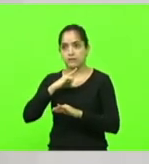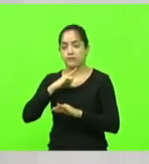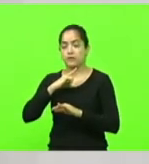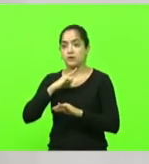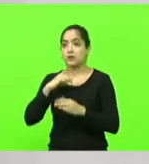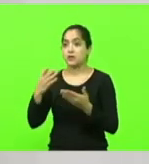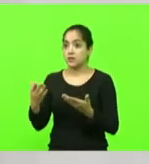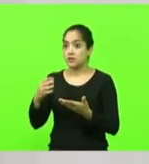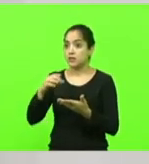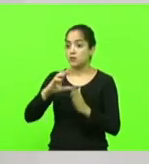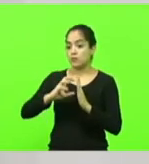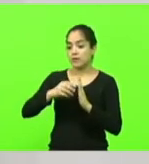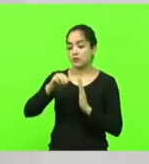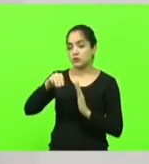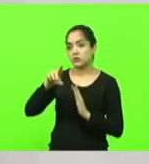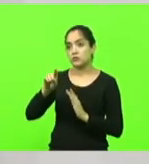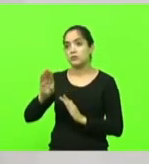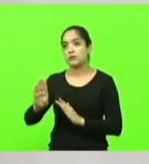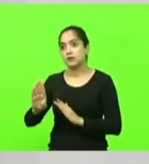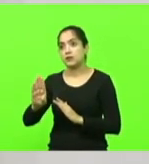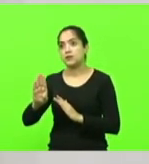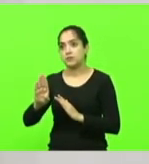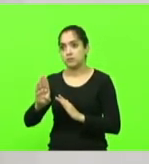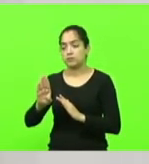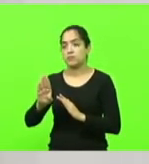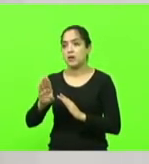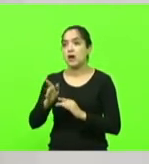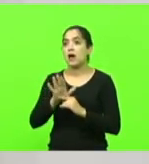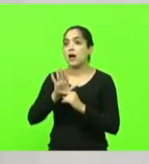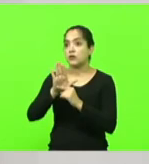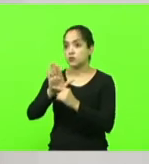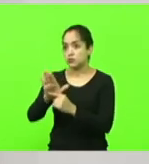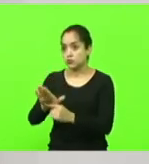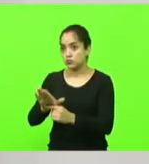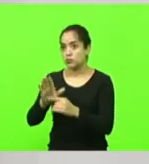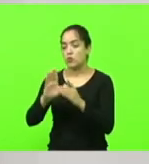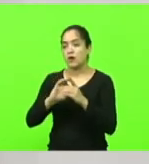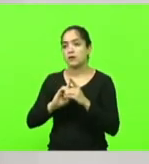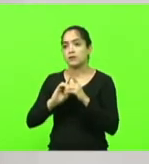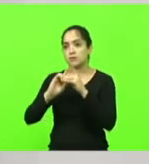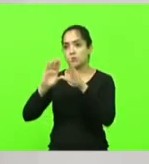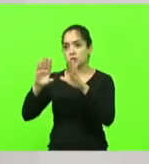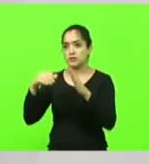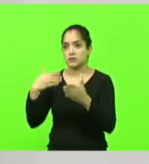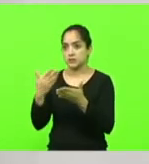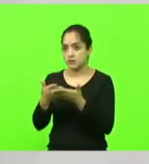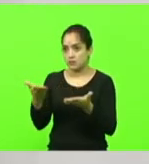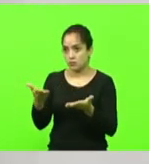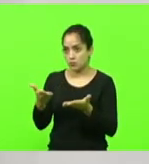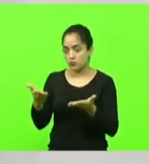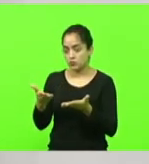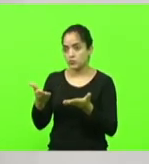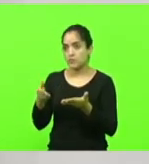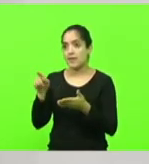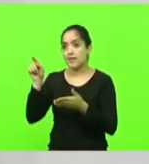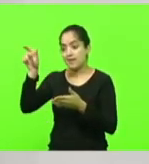foi o guarda-chuva dessa grande democracia que hoje nós temos. Jaysson nasceu em